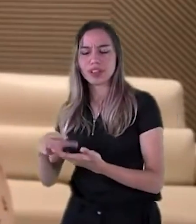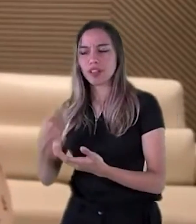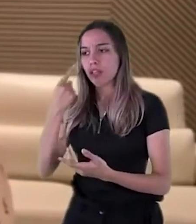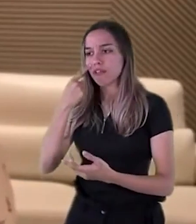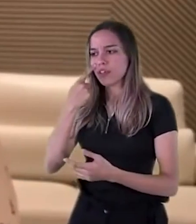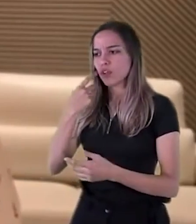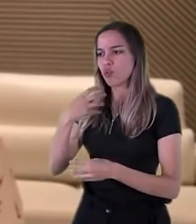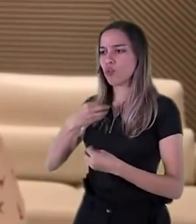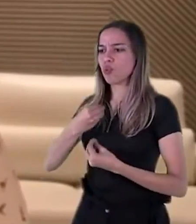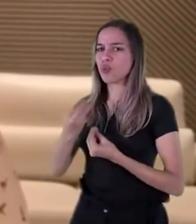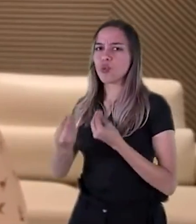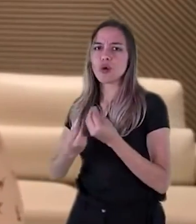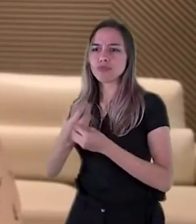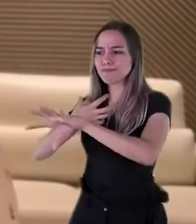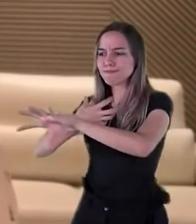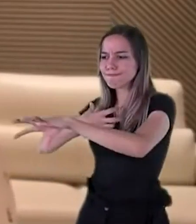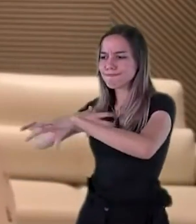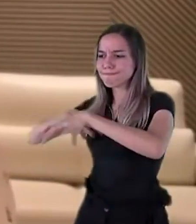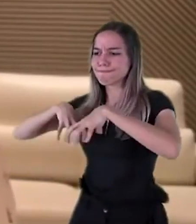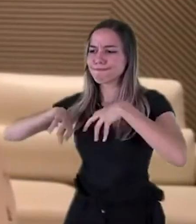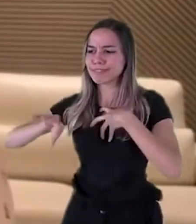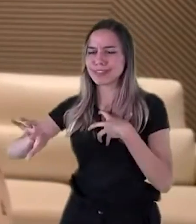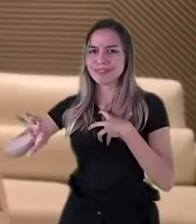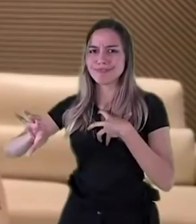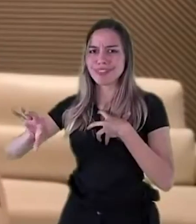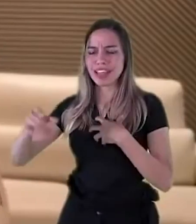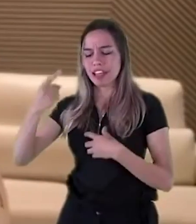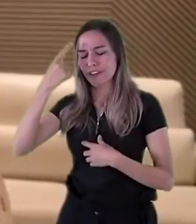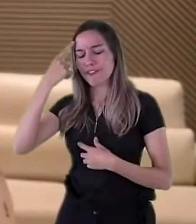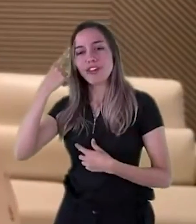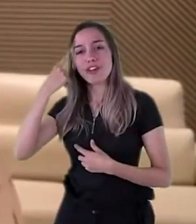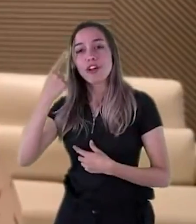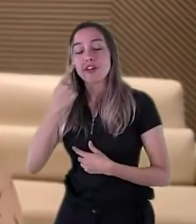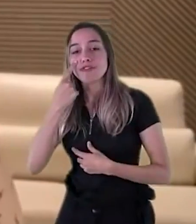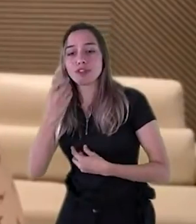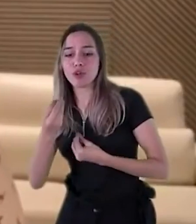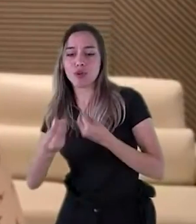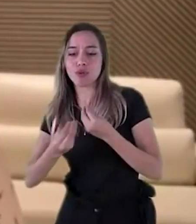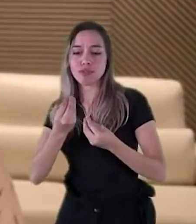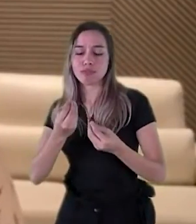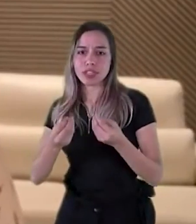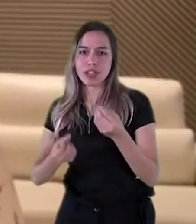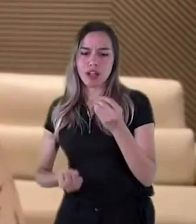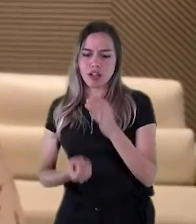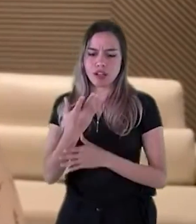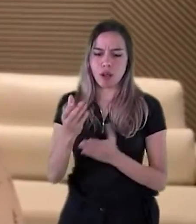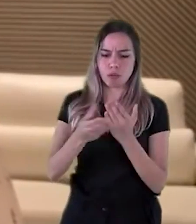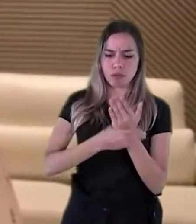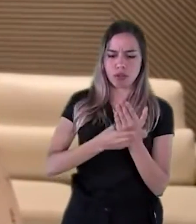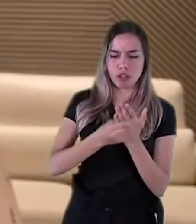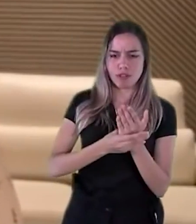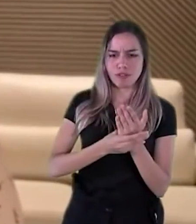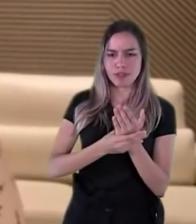com tudo aquilo. E eu me lembro que o desafio do livro foi justamente transportar